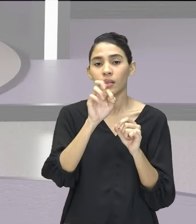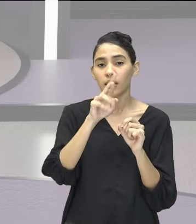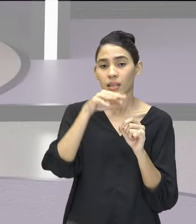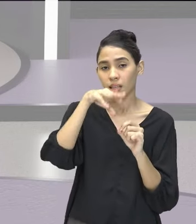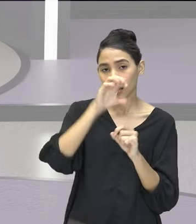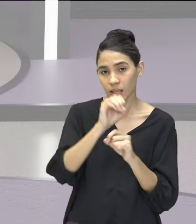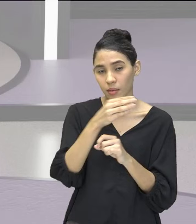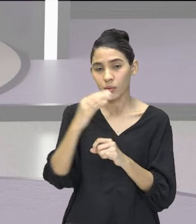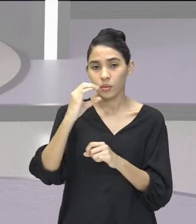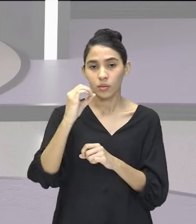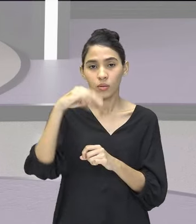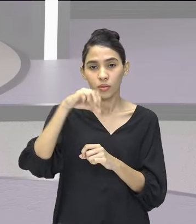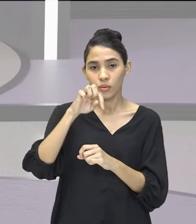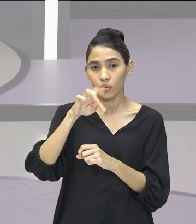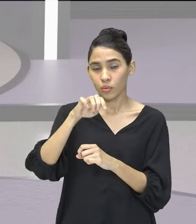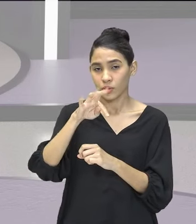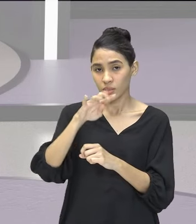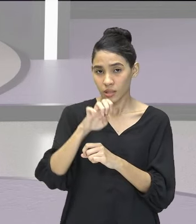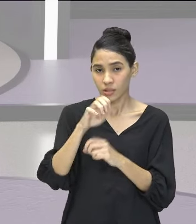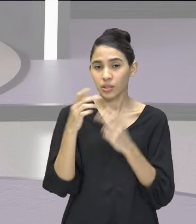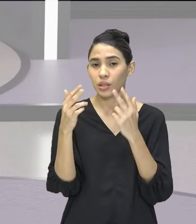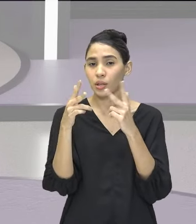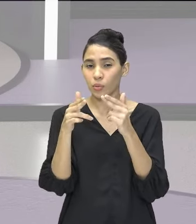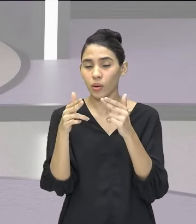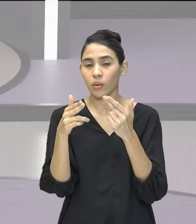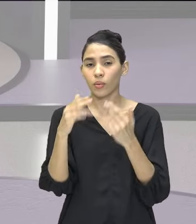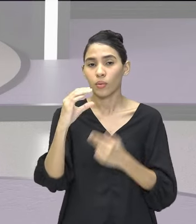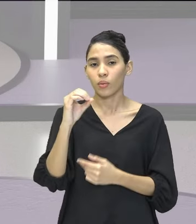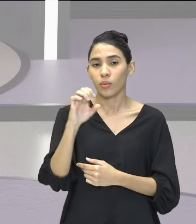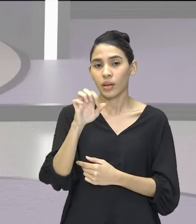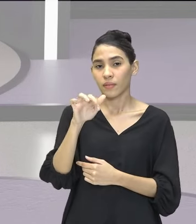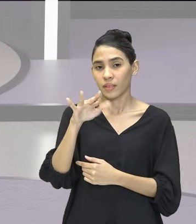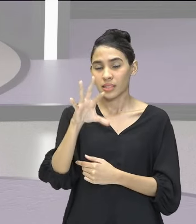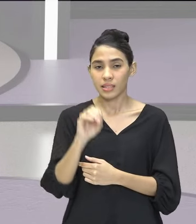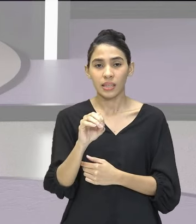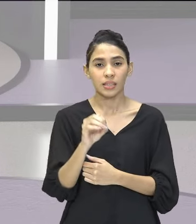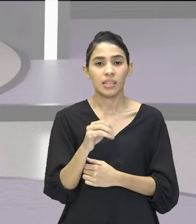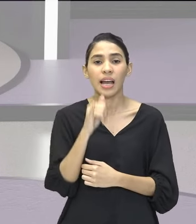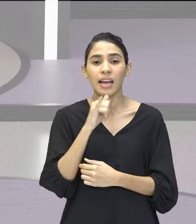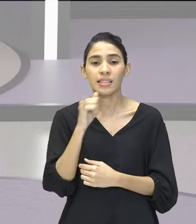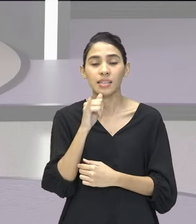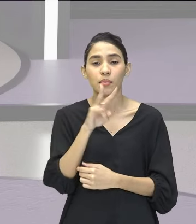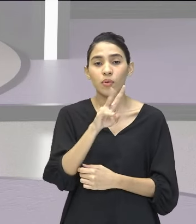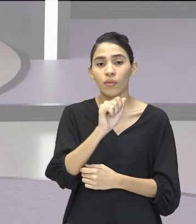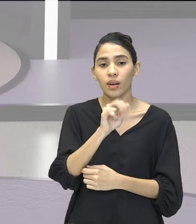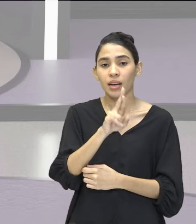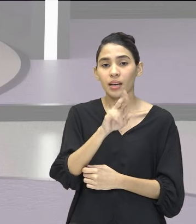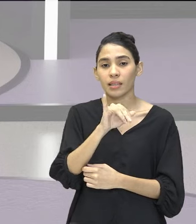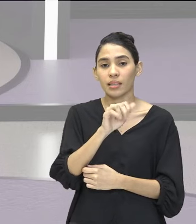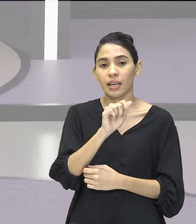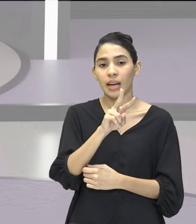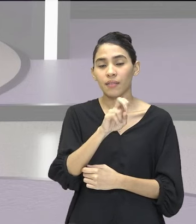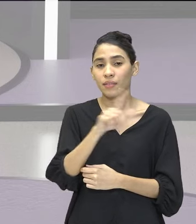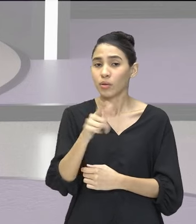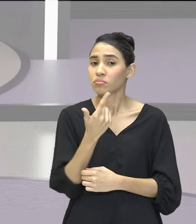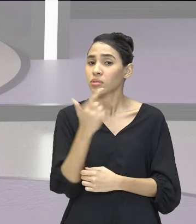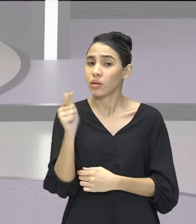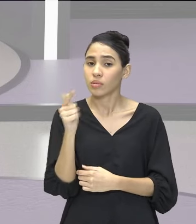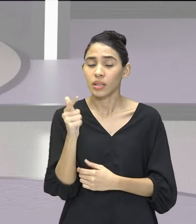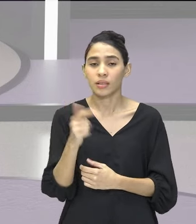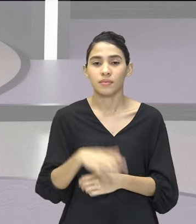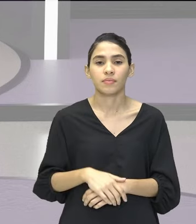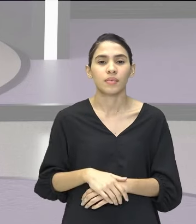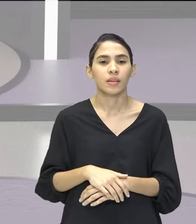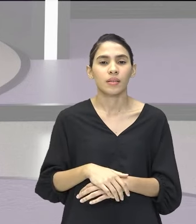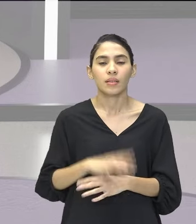constante igual ao coeficiente. Ou seja, a variável não existe. Sabe por que não existe? Bora aqui rapidinho